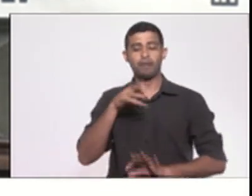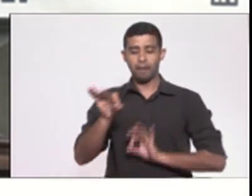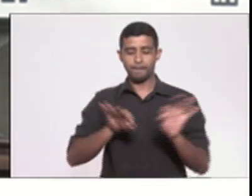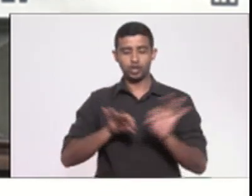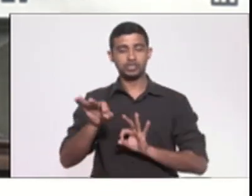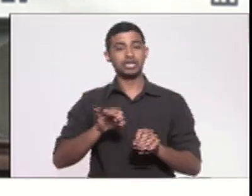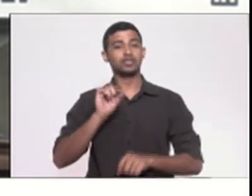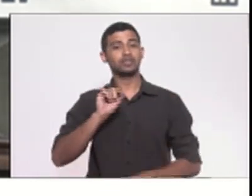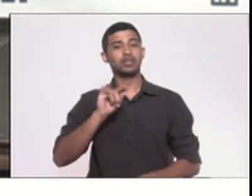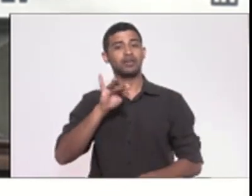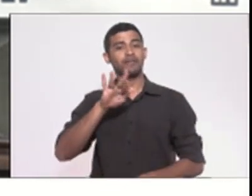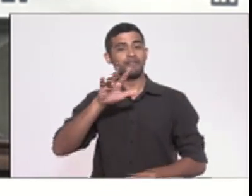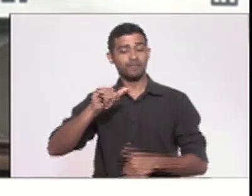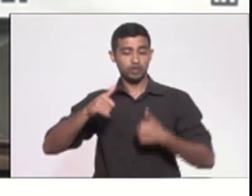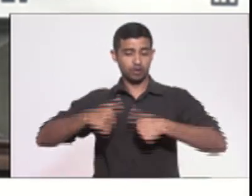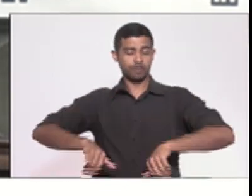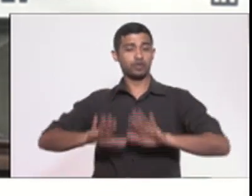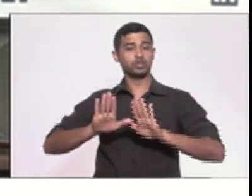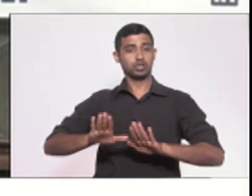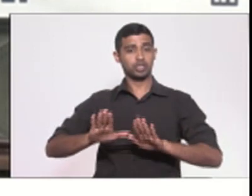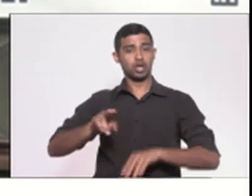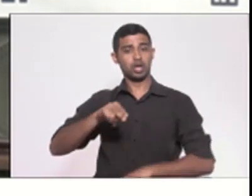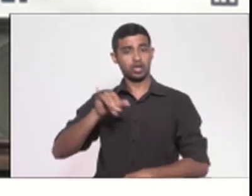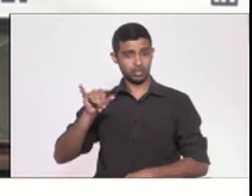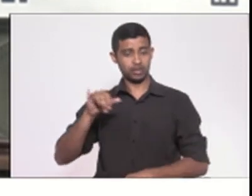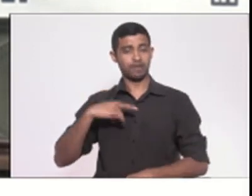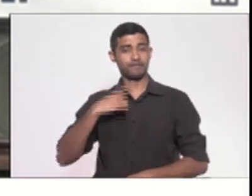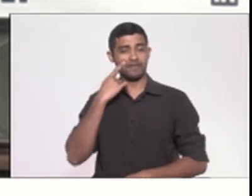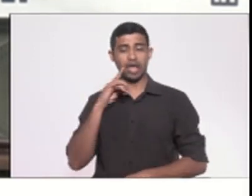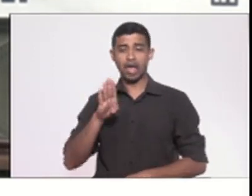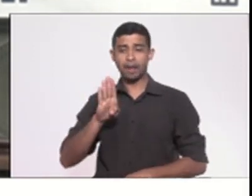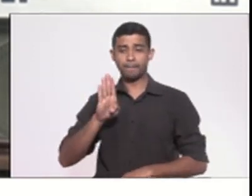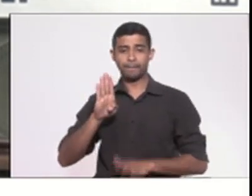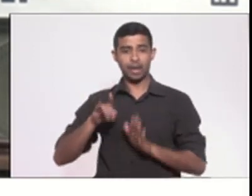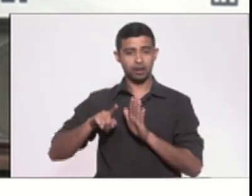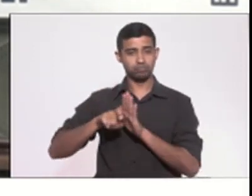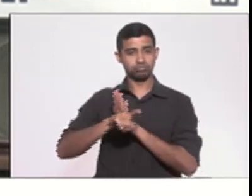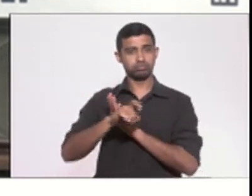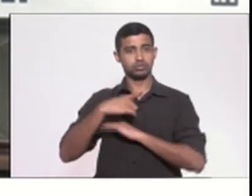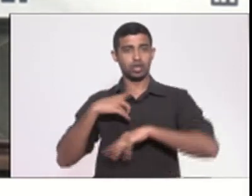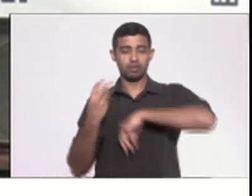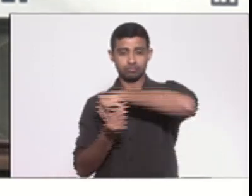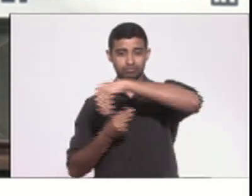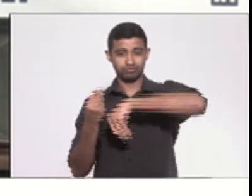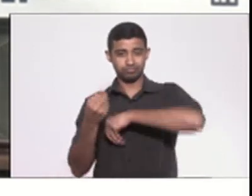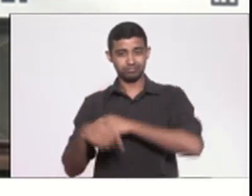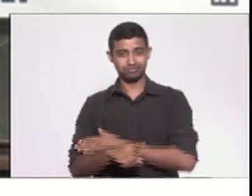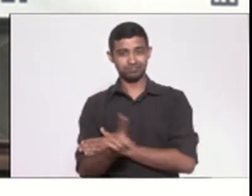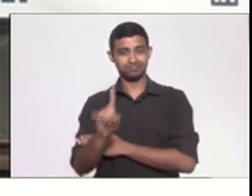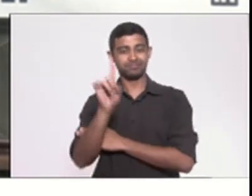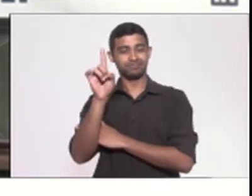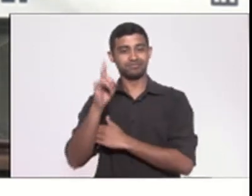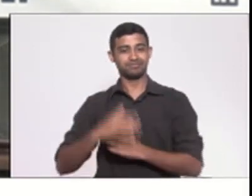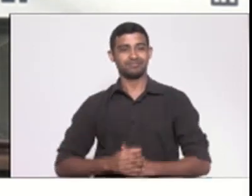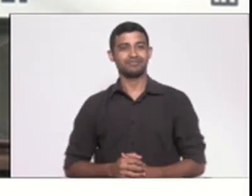fixação biológica de nitrogênio. As bactérias se associam às plantas de diferentes maneiras, né? No caso, por exemplo, da soja,